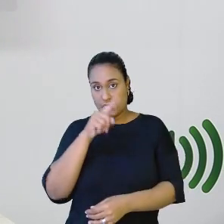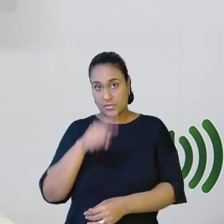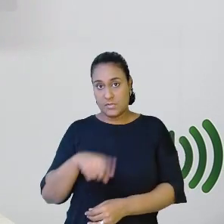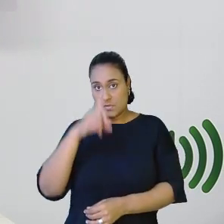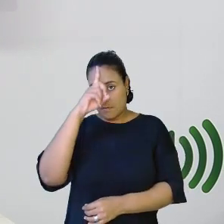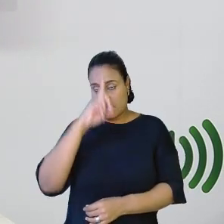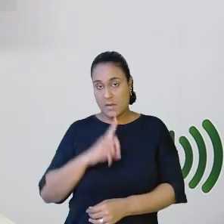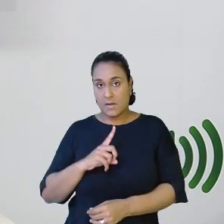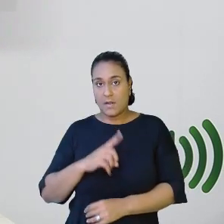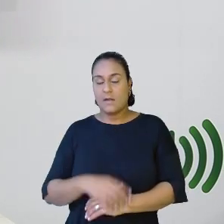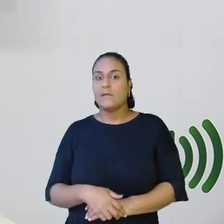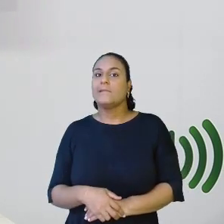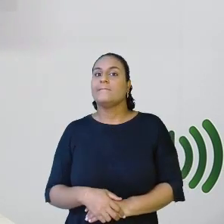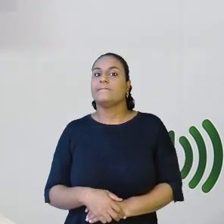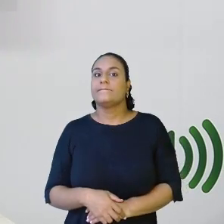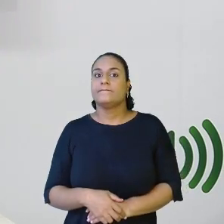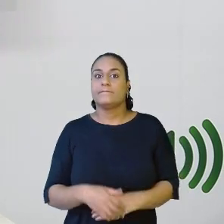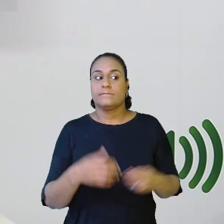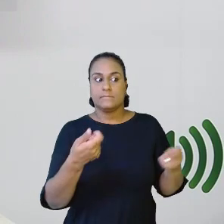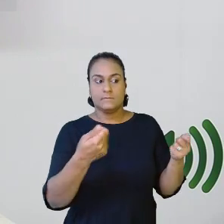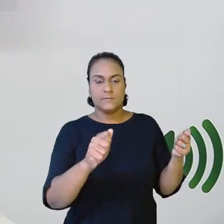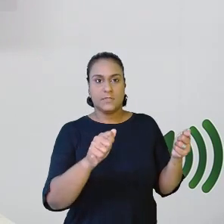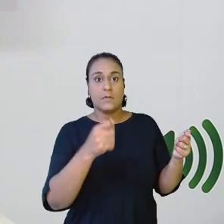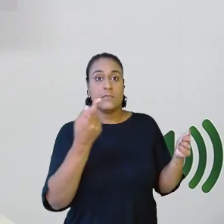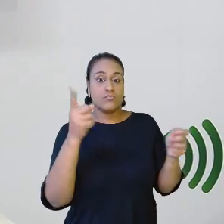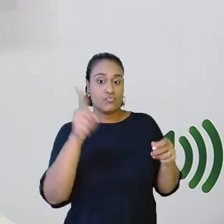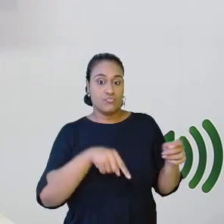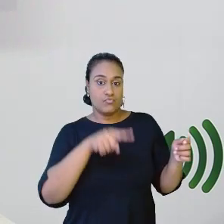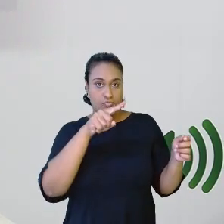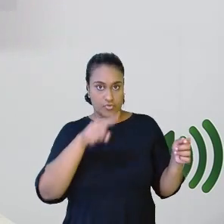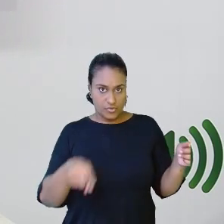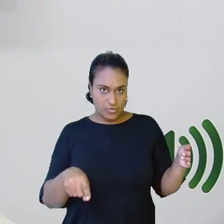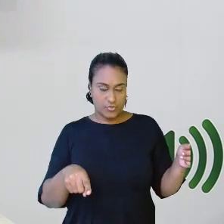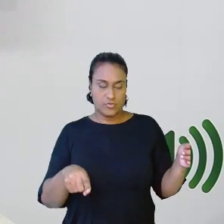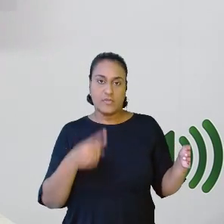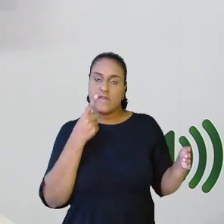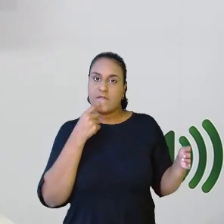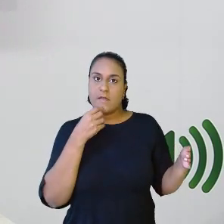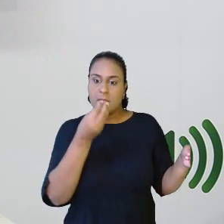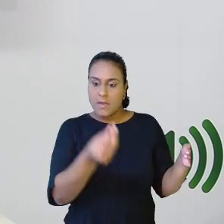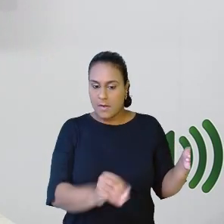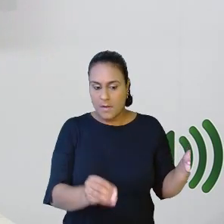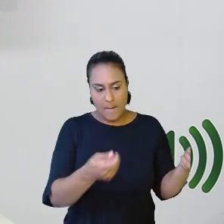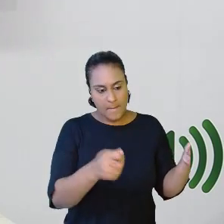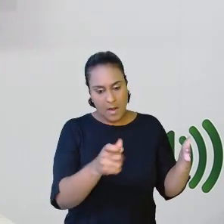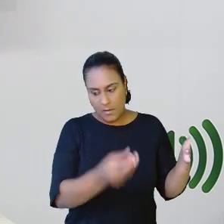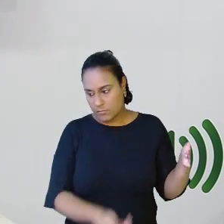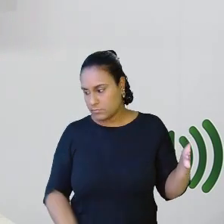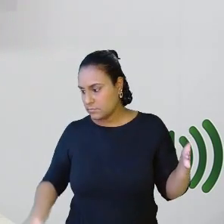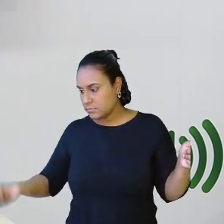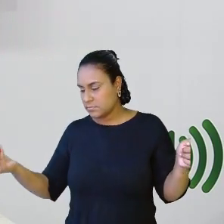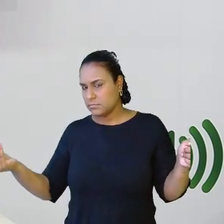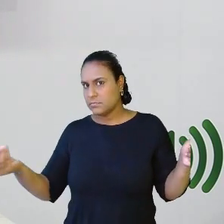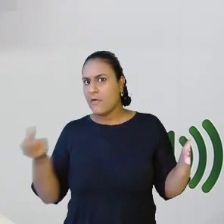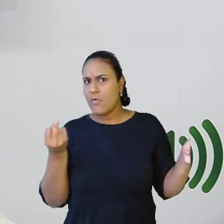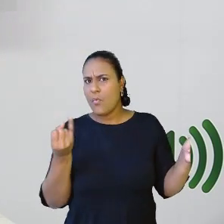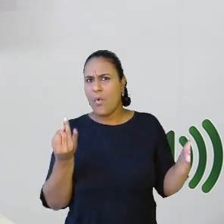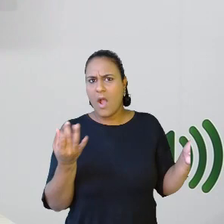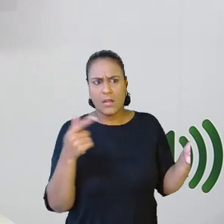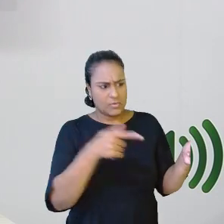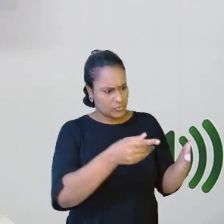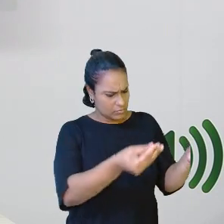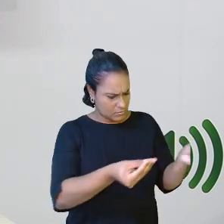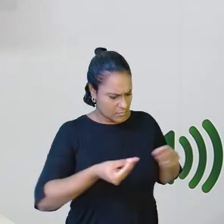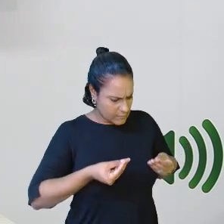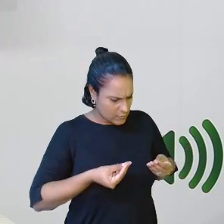amarelo. Ele deu 2 décimos para o irmão dele. E ele ficou com quantas partes mesmo? Conta aí para mim. Olha